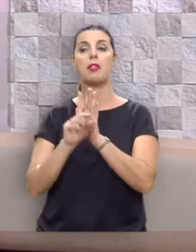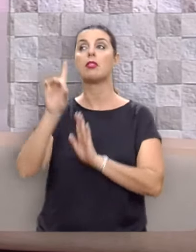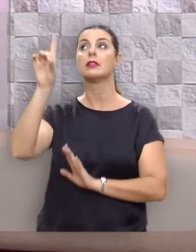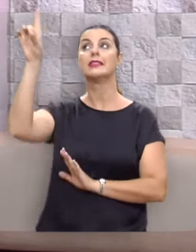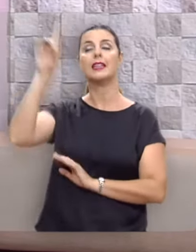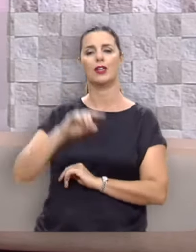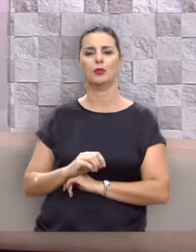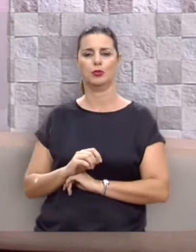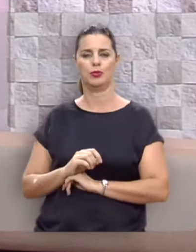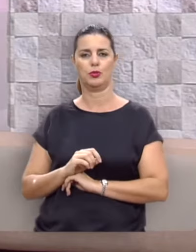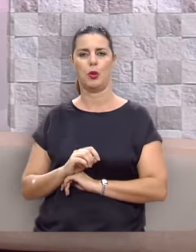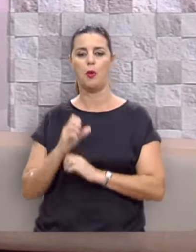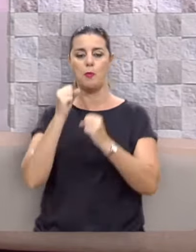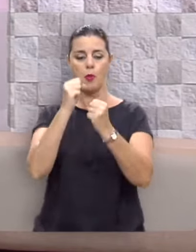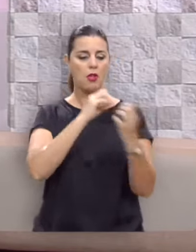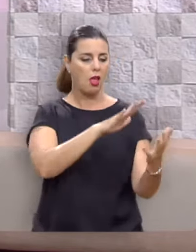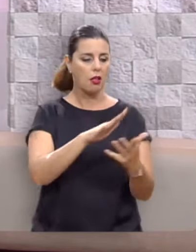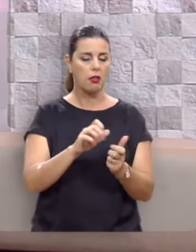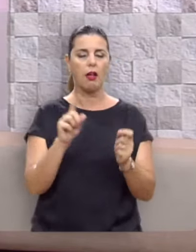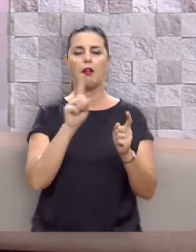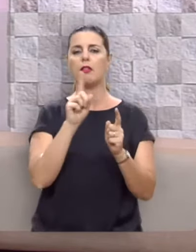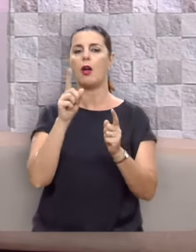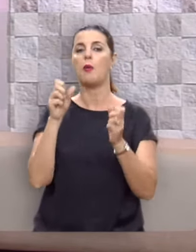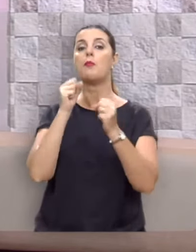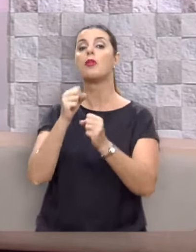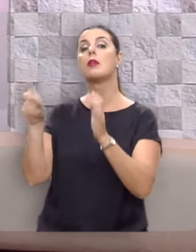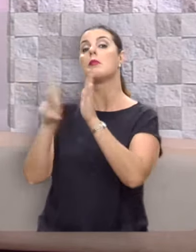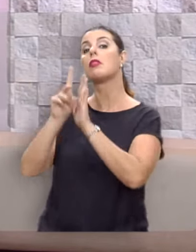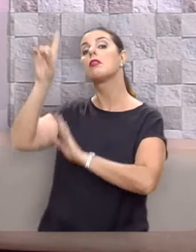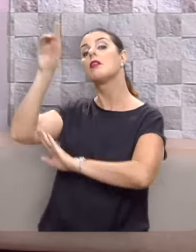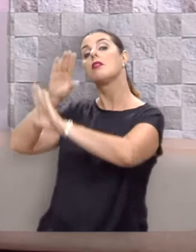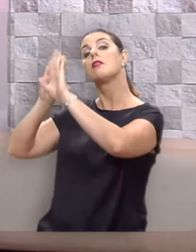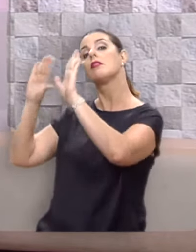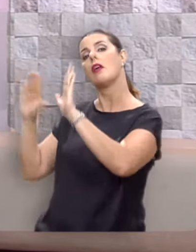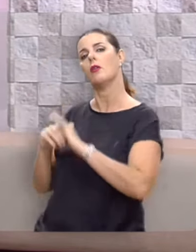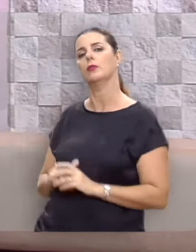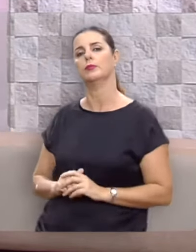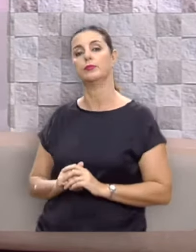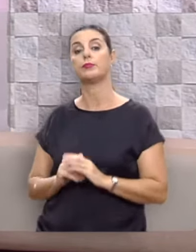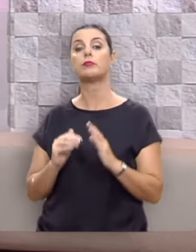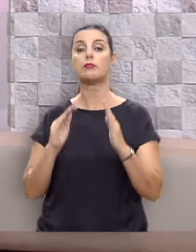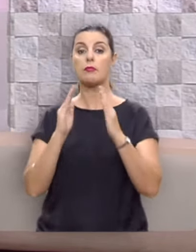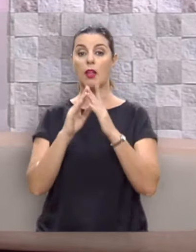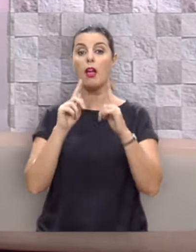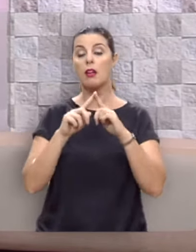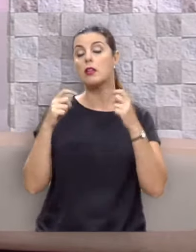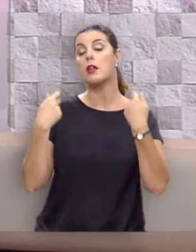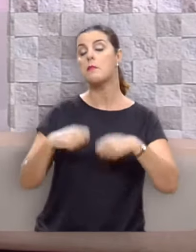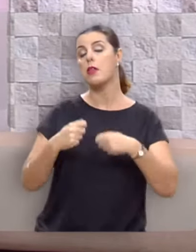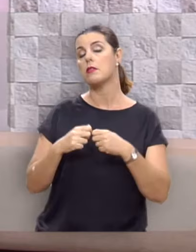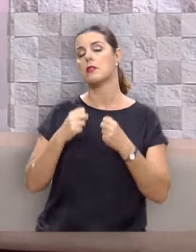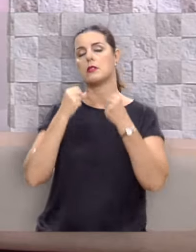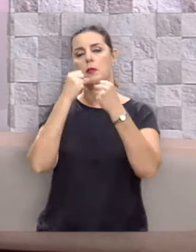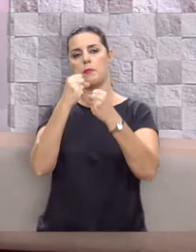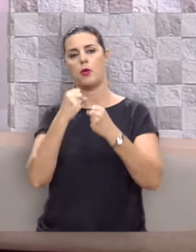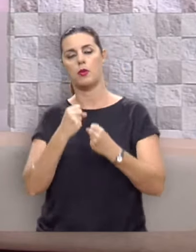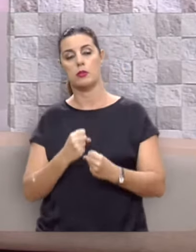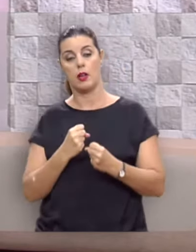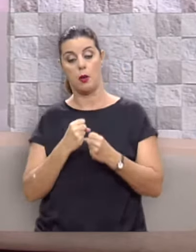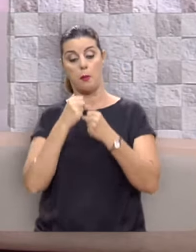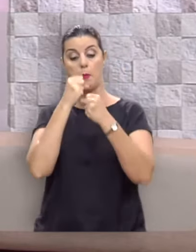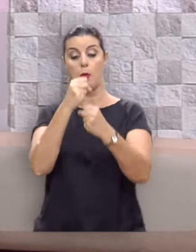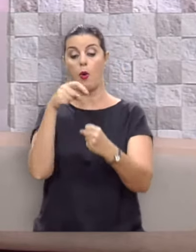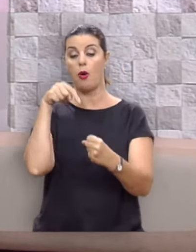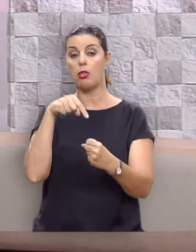divino. Não é um poder da terra, é um poder do céu. A igreja precisa do poder, mas